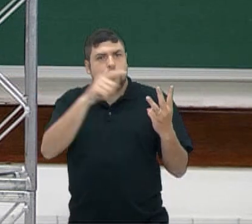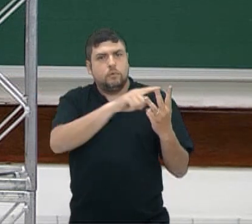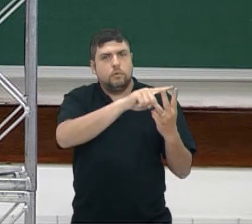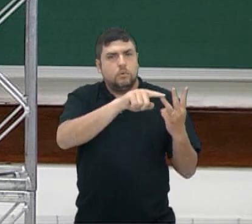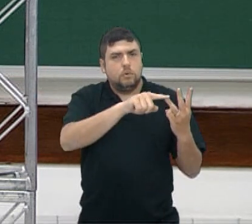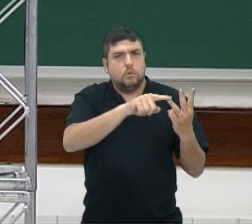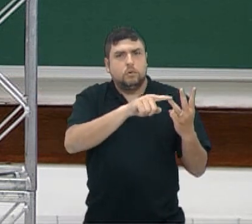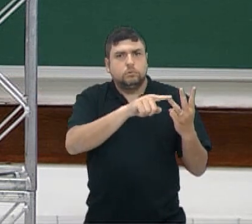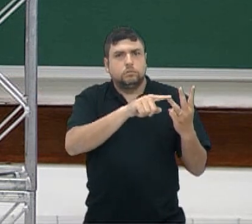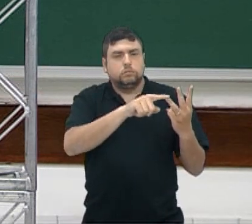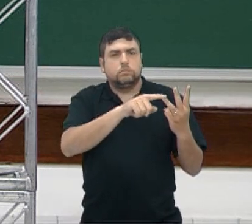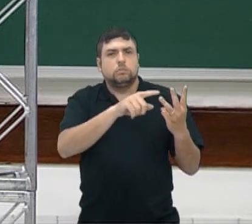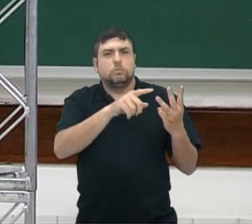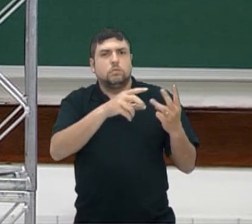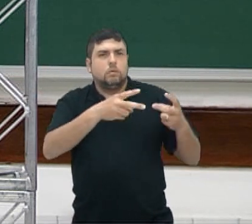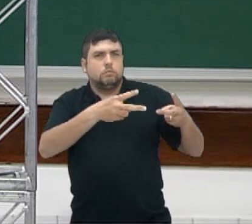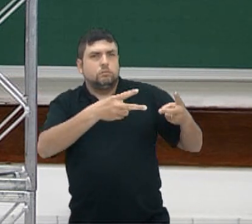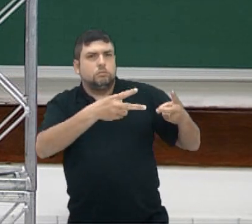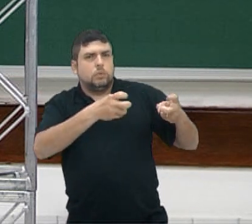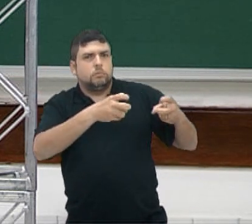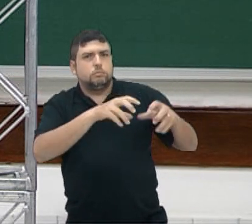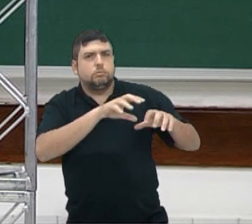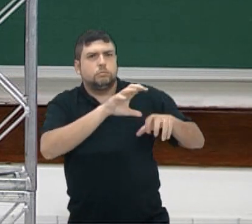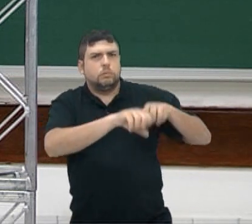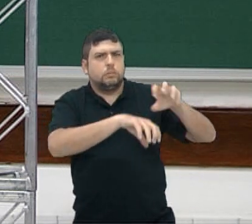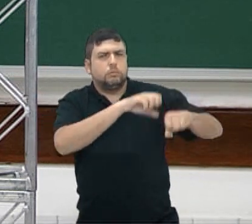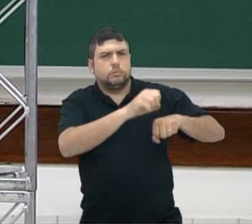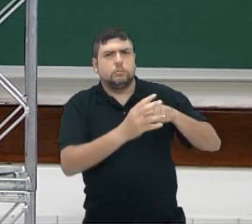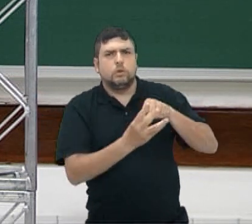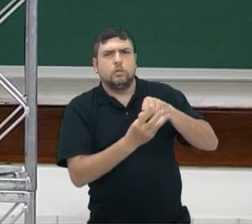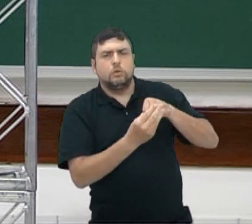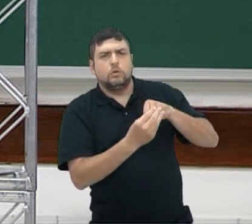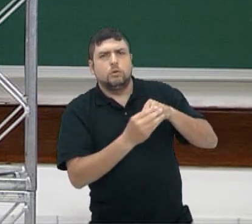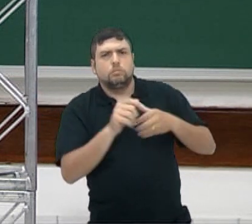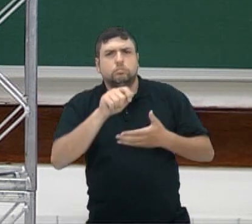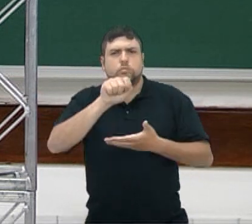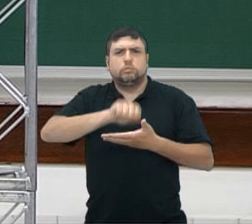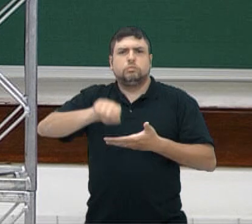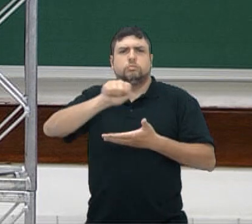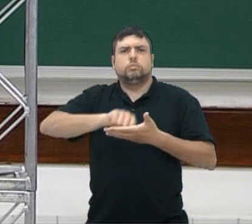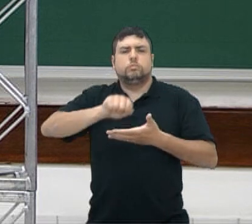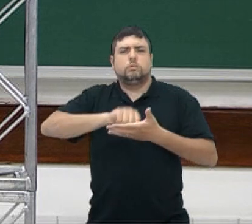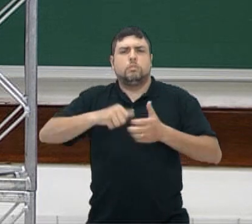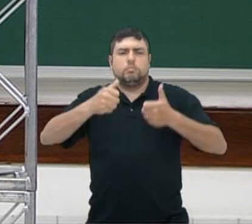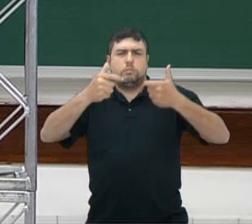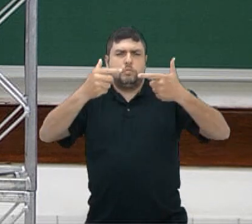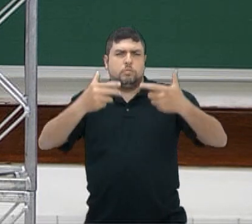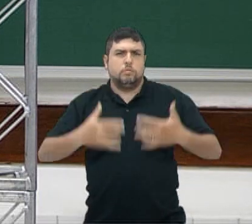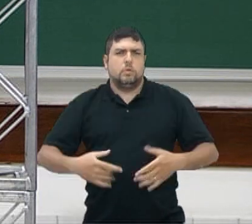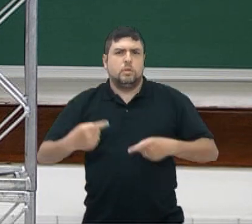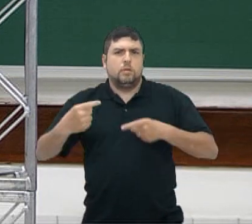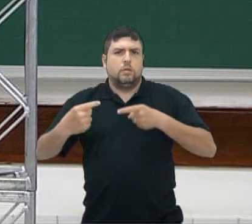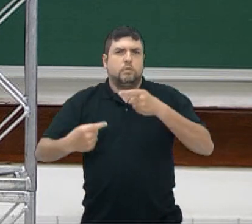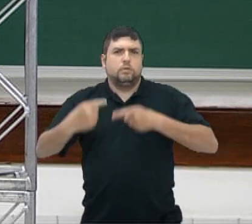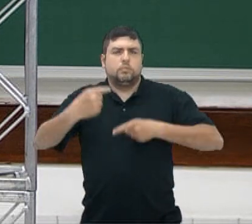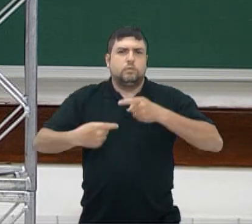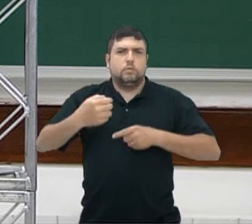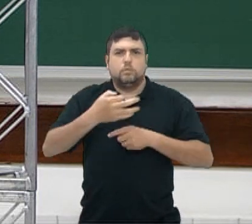embasar o que ela está falando, né? Então, diferente do anterior, que eram autoridades, né? O Picasso ou o Andy Warhol, enfim, qualquer um desses